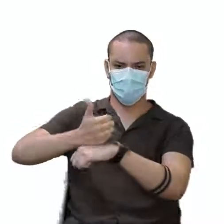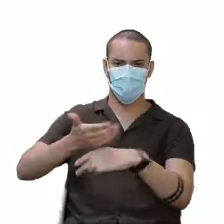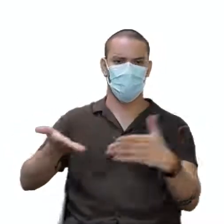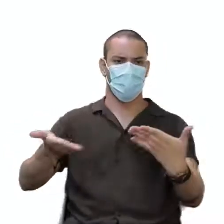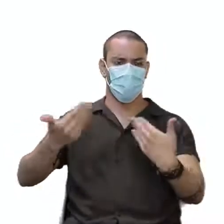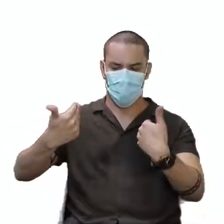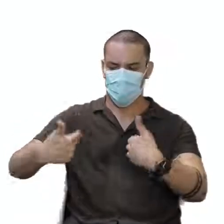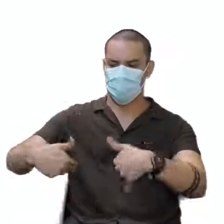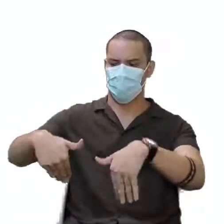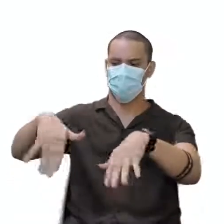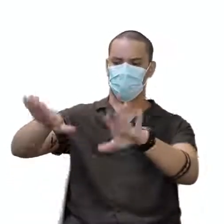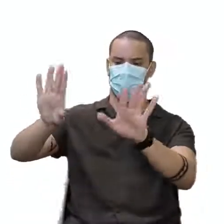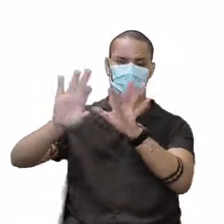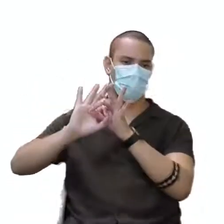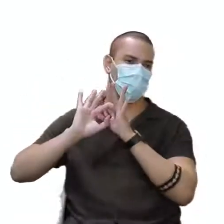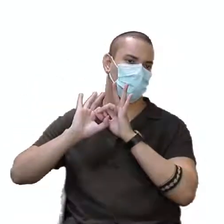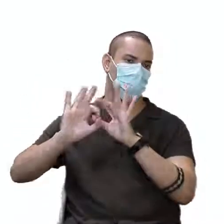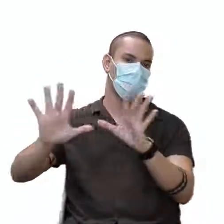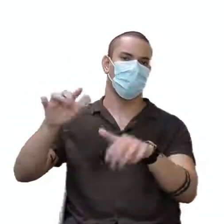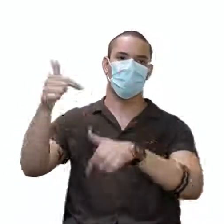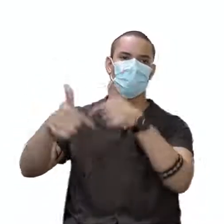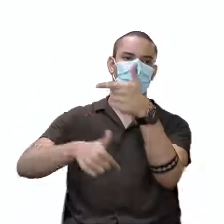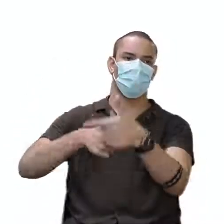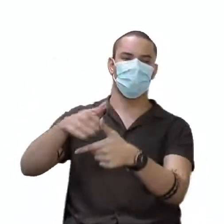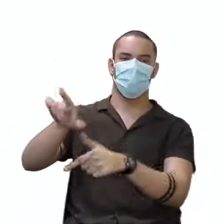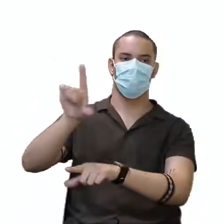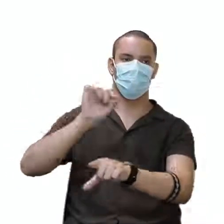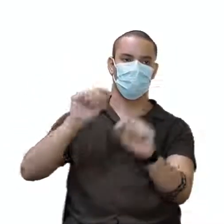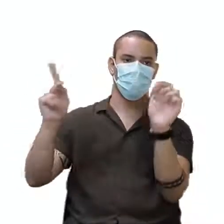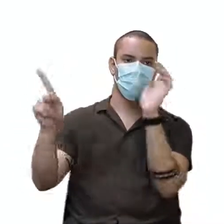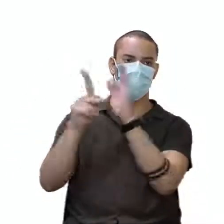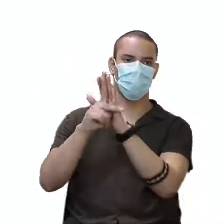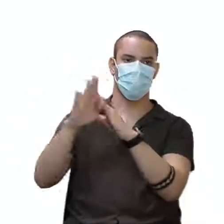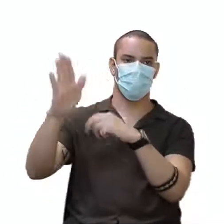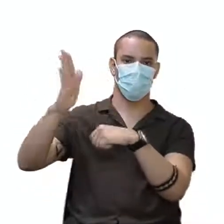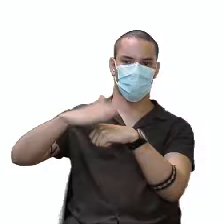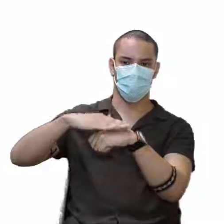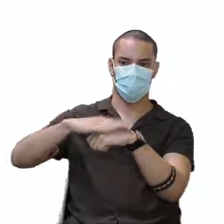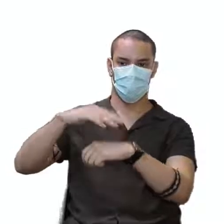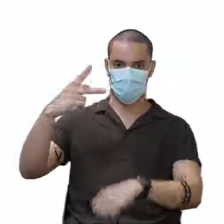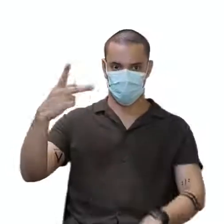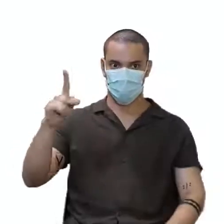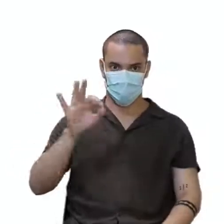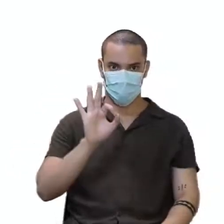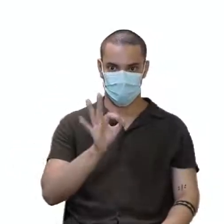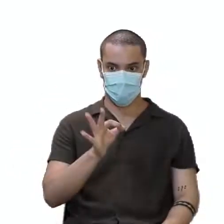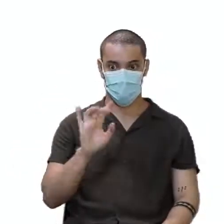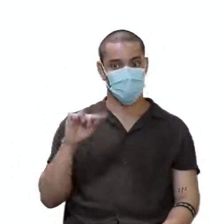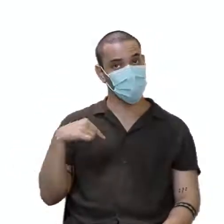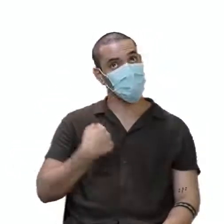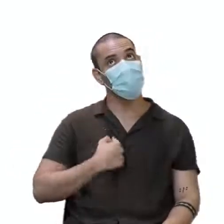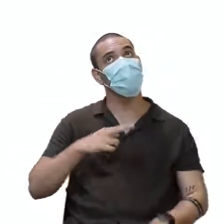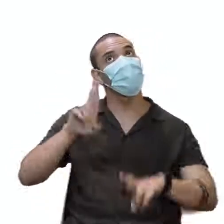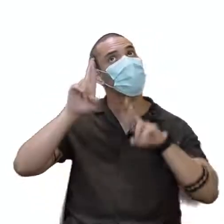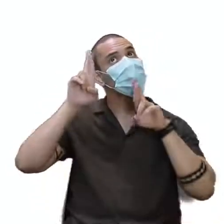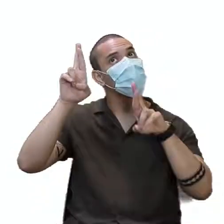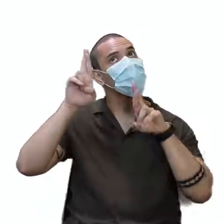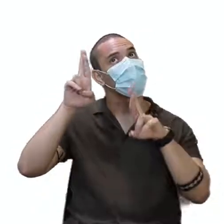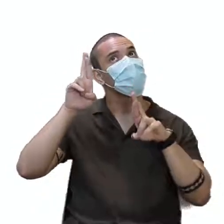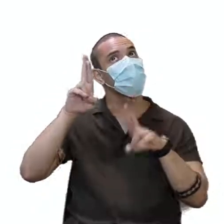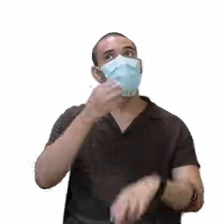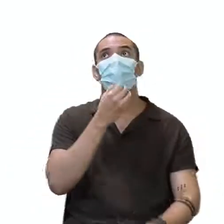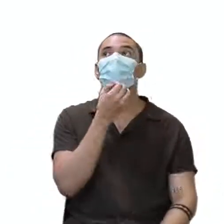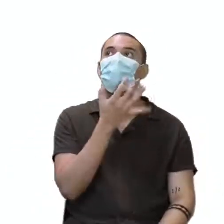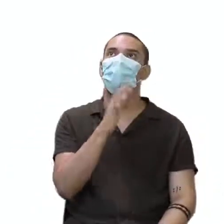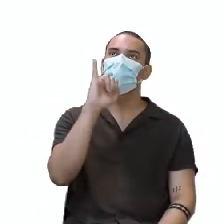pode caminhar com os pezinhos dele e vai fazer as suas escolhas. Que a gente espera que sejam muito proveitosas,